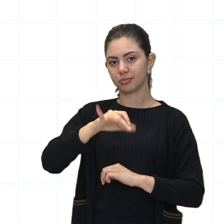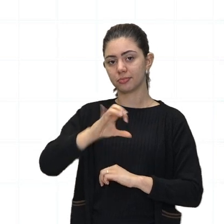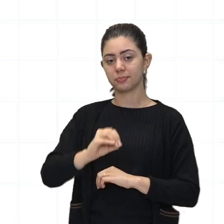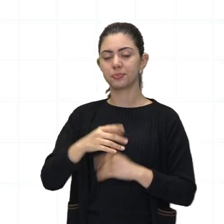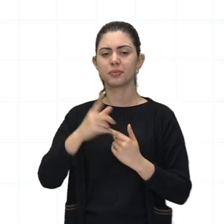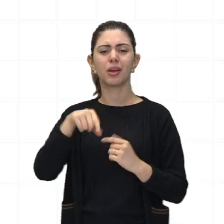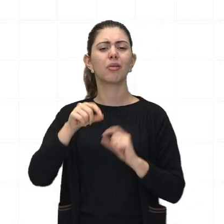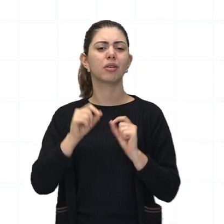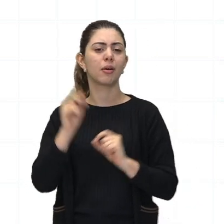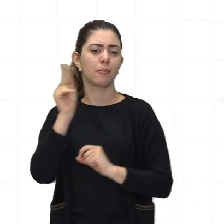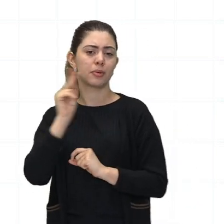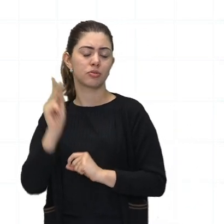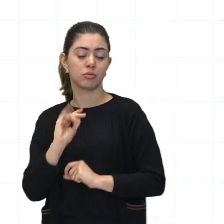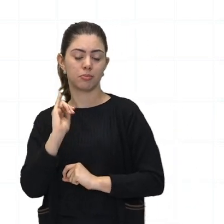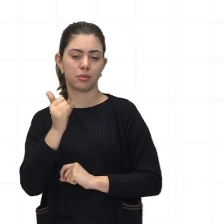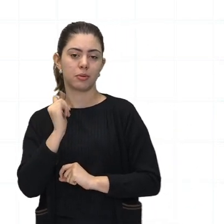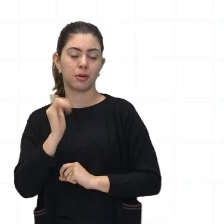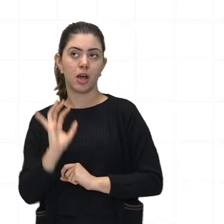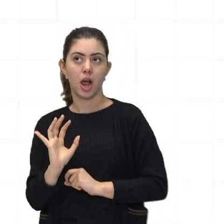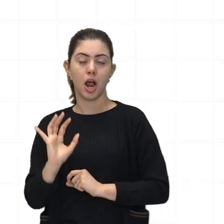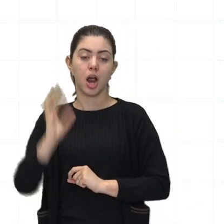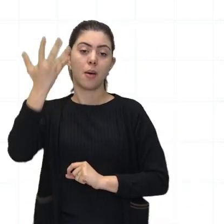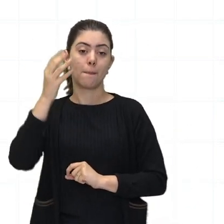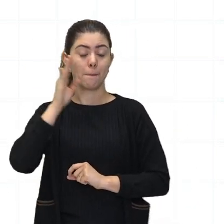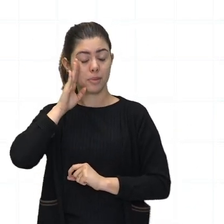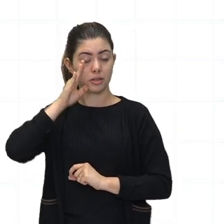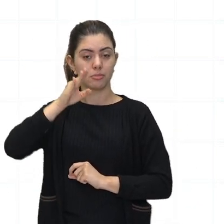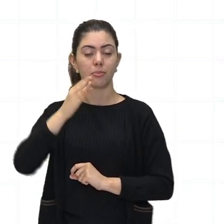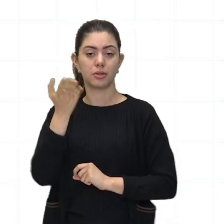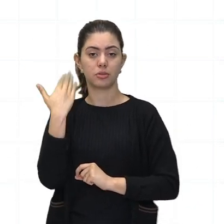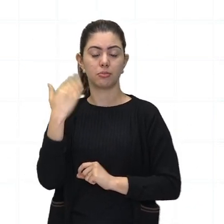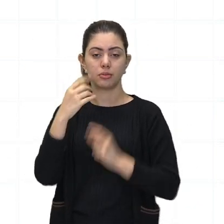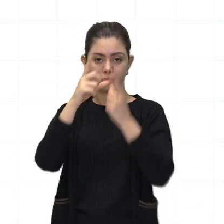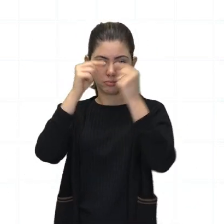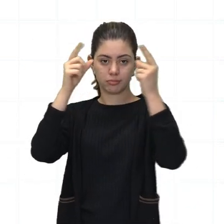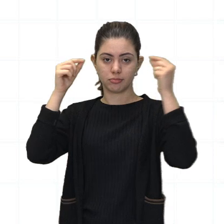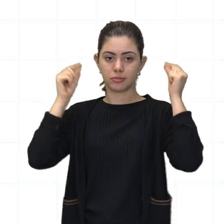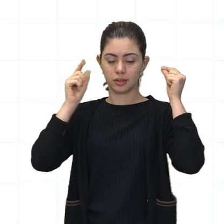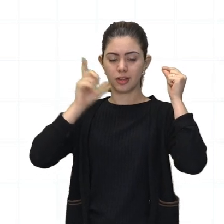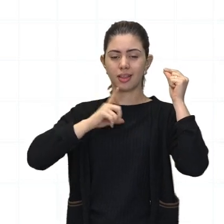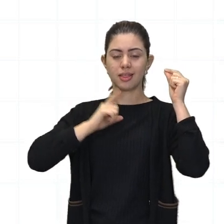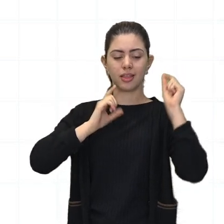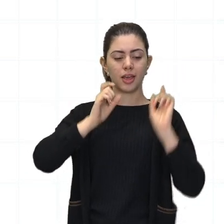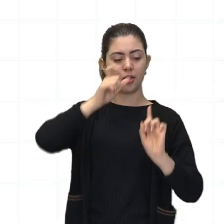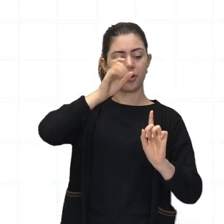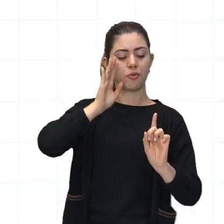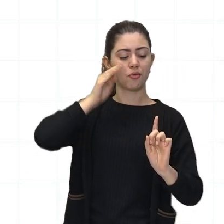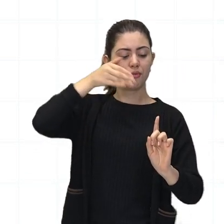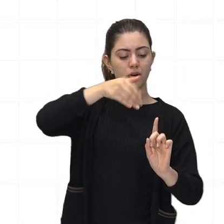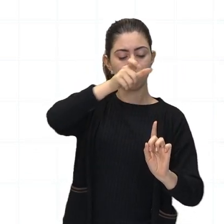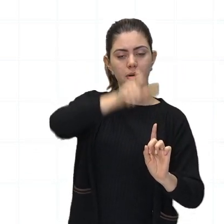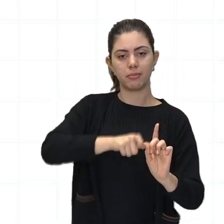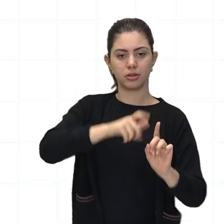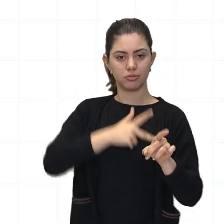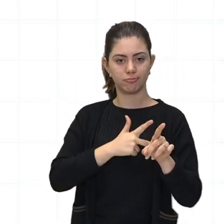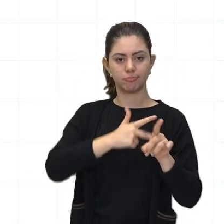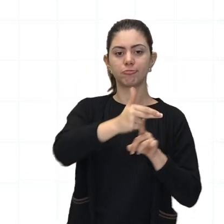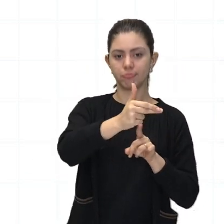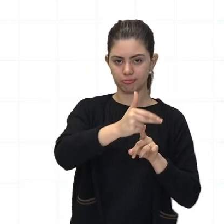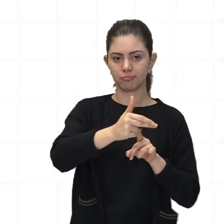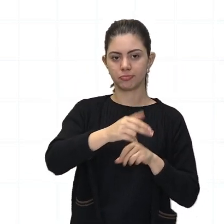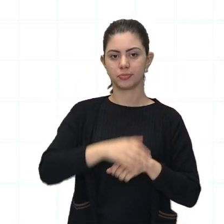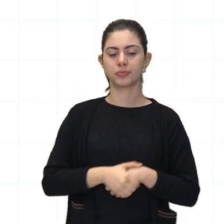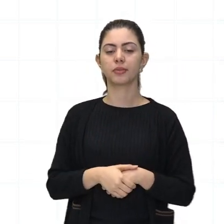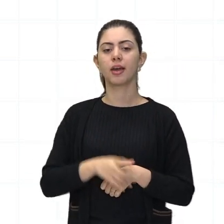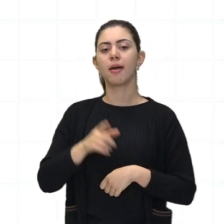grandiosos, vai se manifestar principalmente na Grécia Antiga, centrados na figura de um herói, e segundo Aristóteles é a palavra narrada.